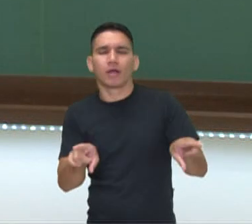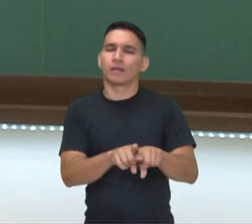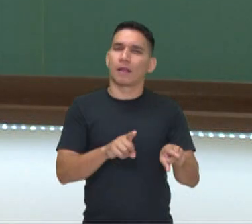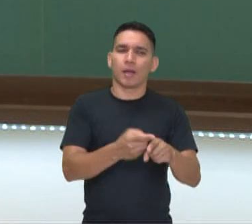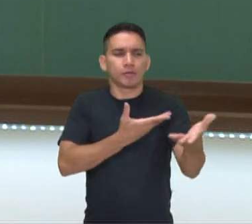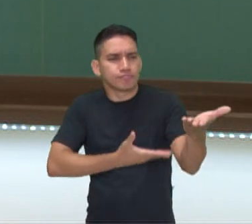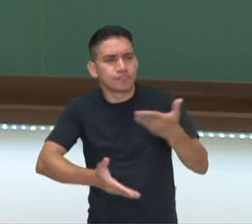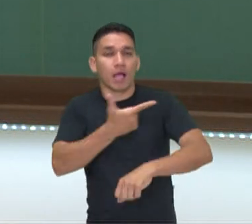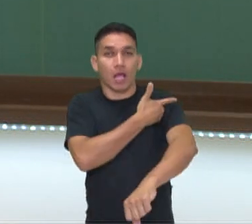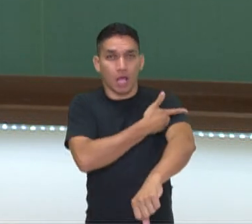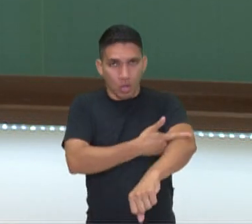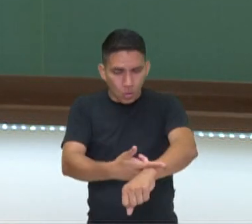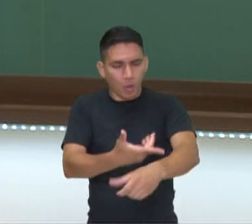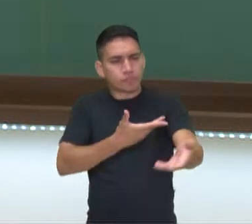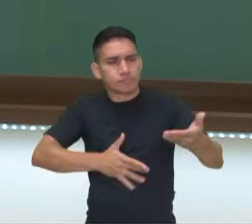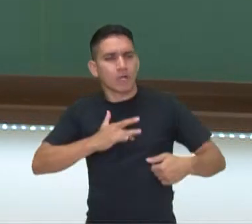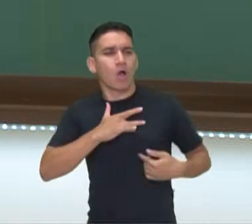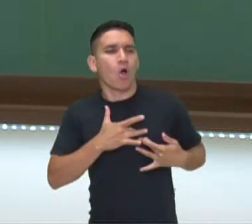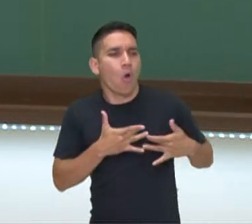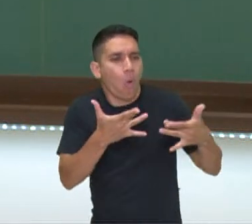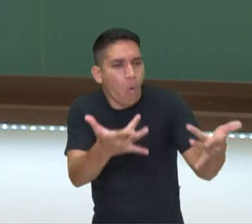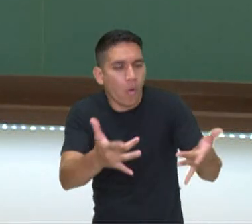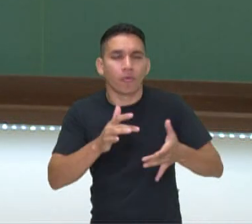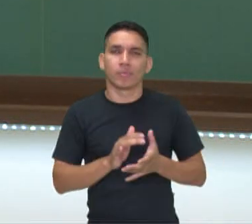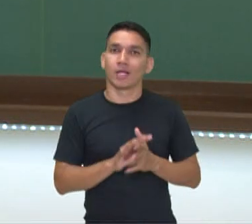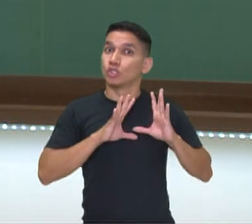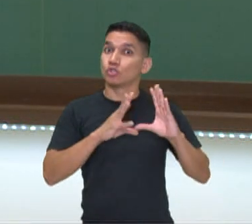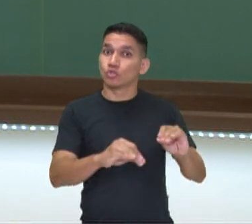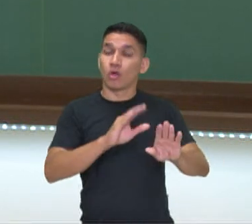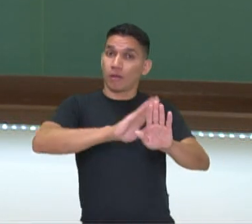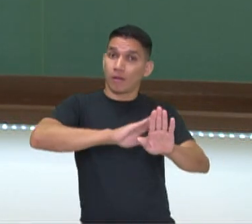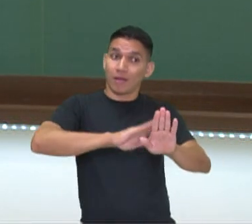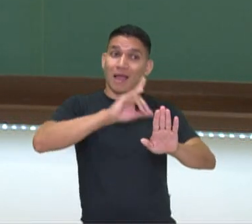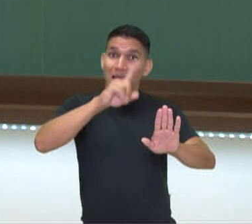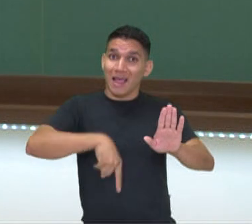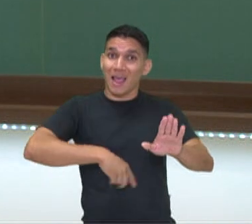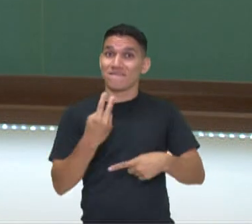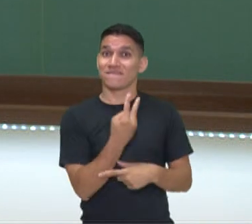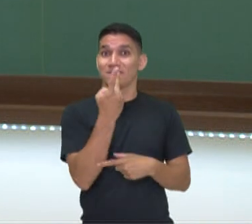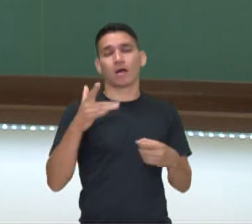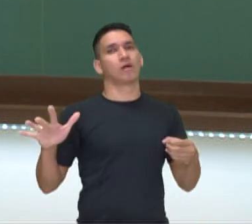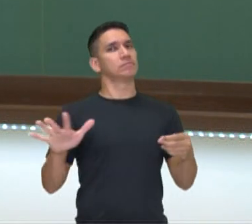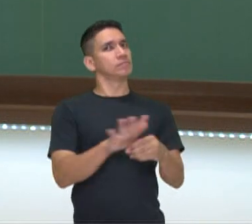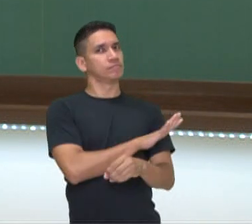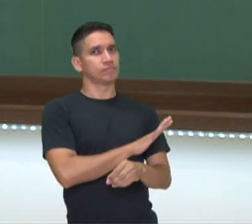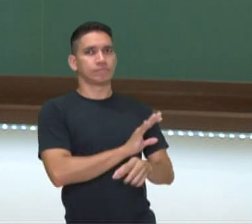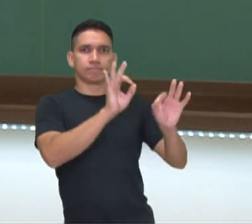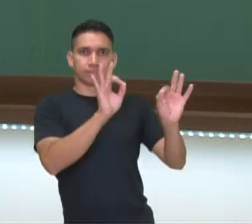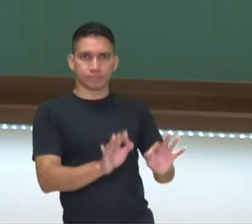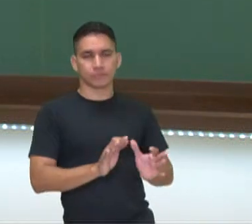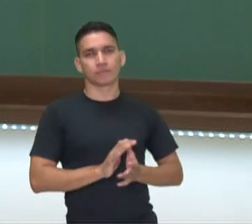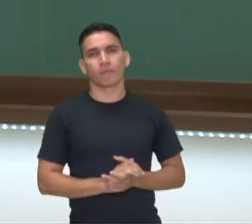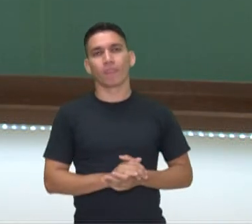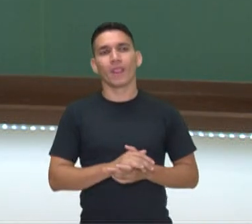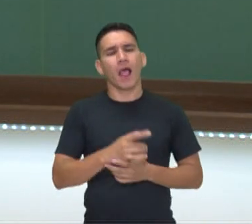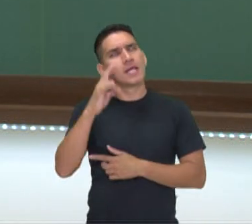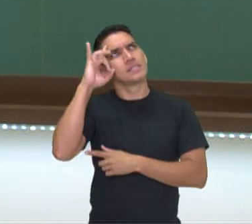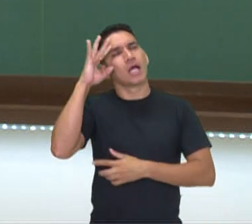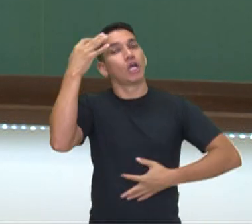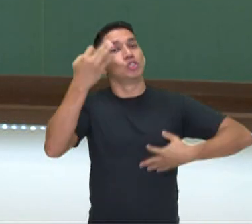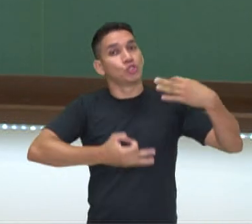compaixão. Todas essas ideias aqui representam valores absolutos. A ideia de justiça, a ideia